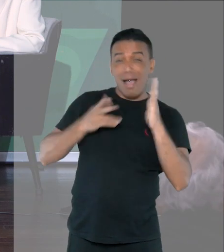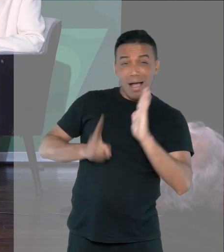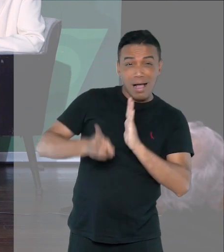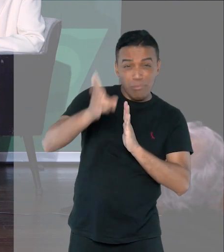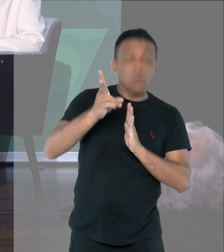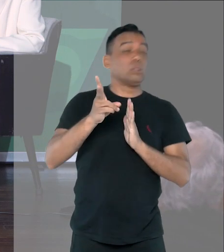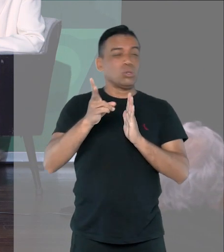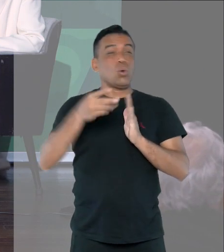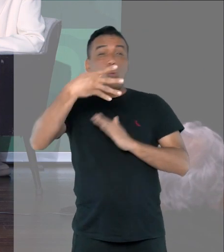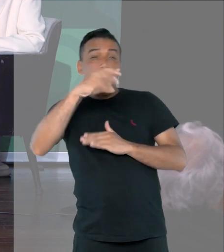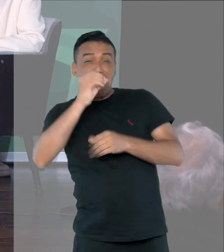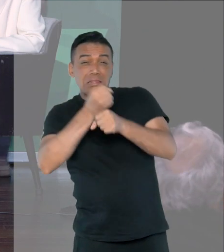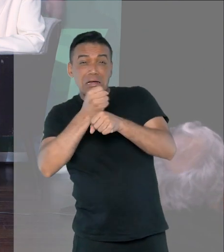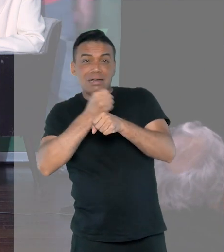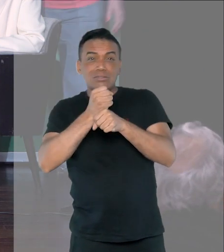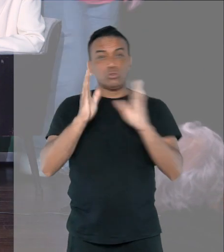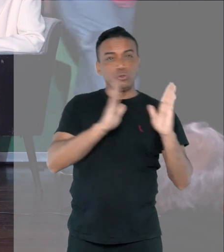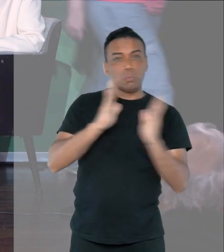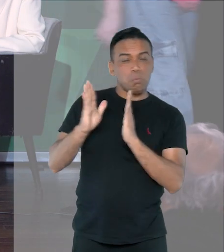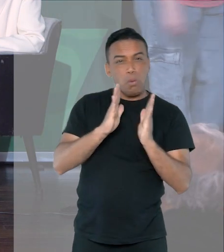anos, poder nesse momento, né,